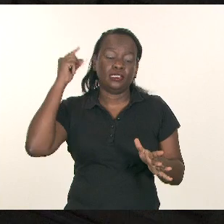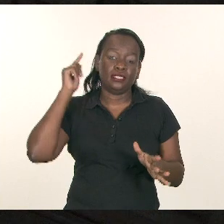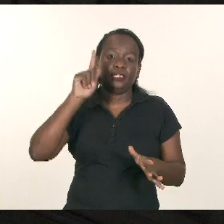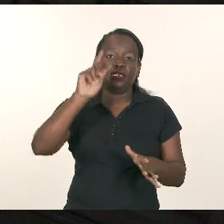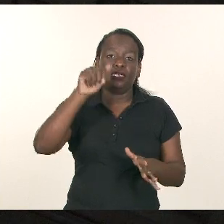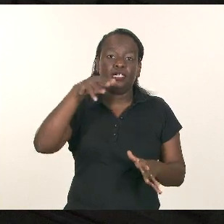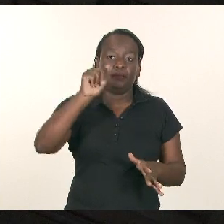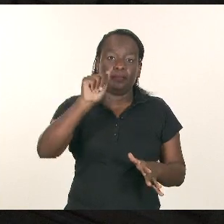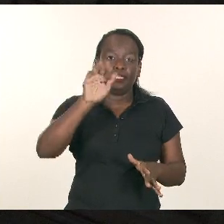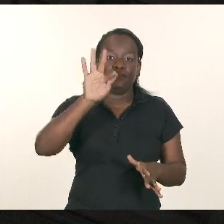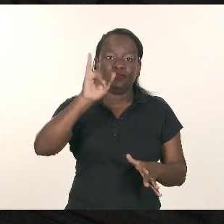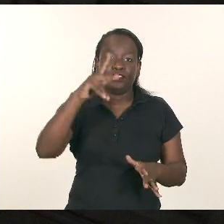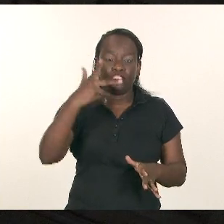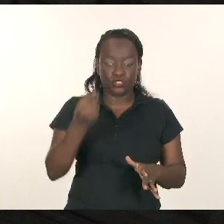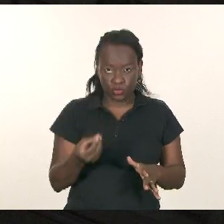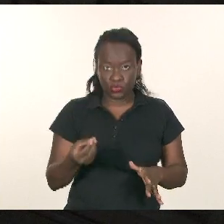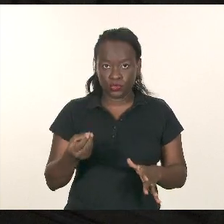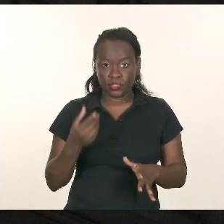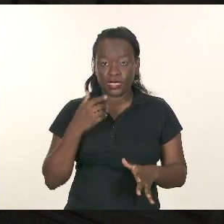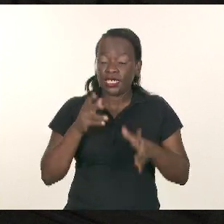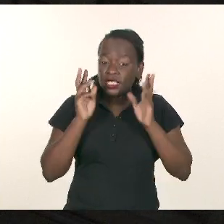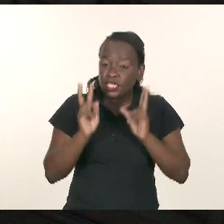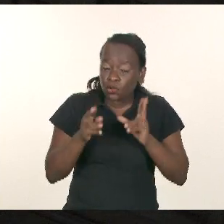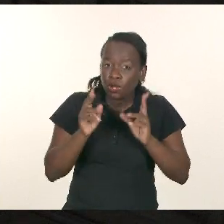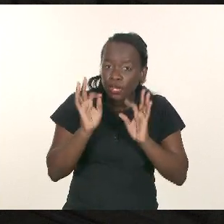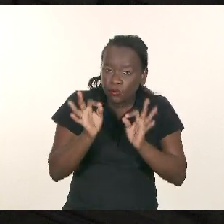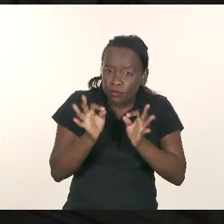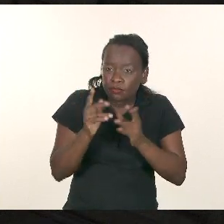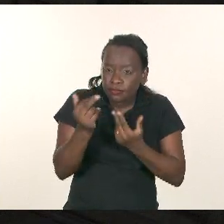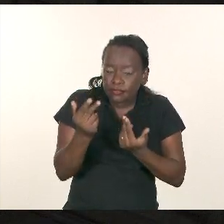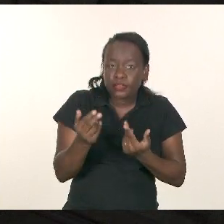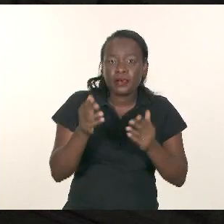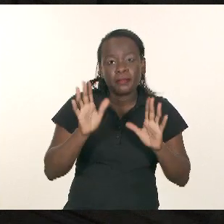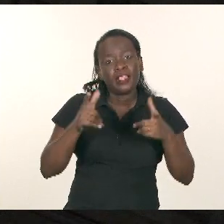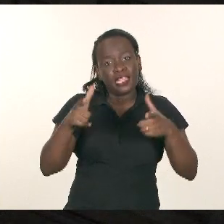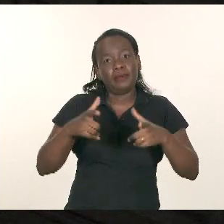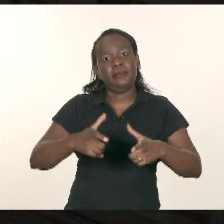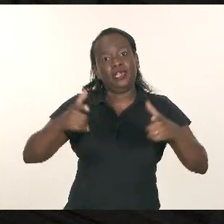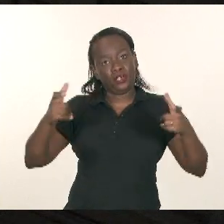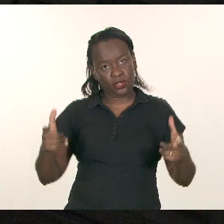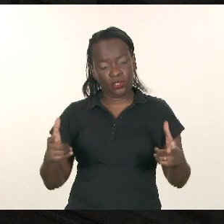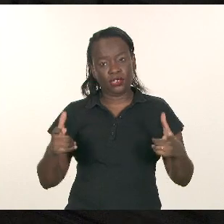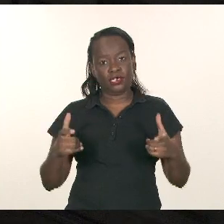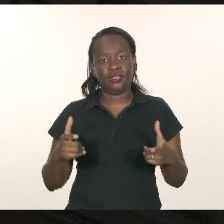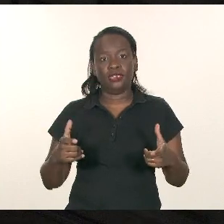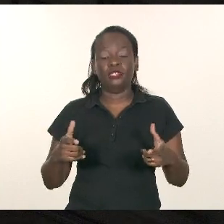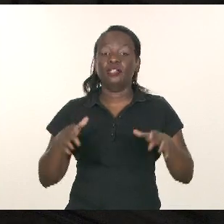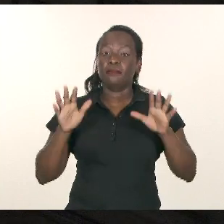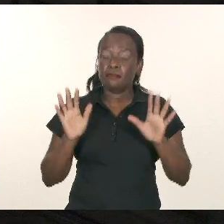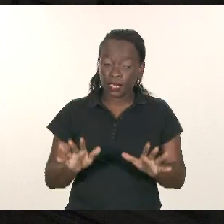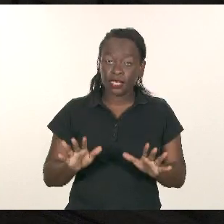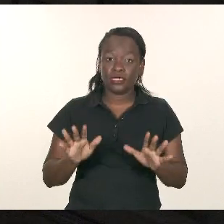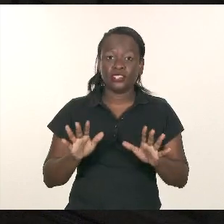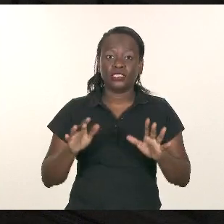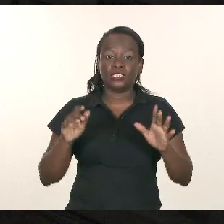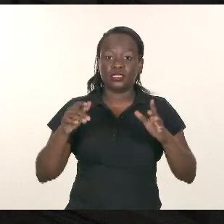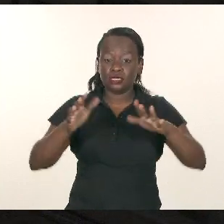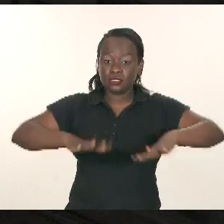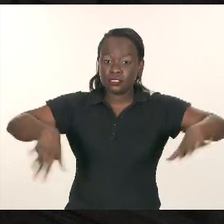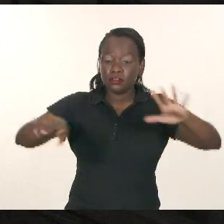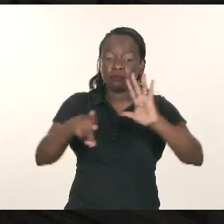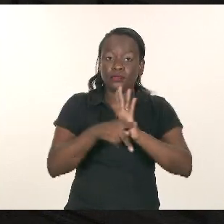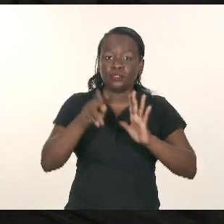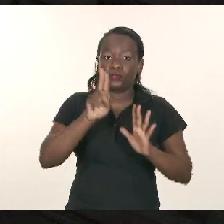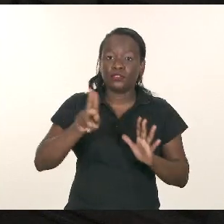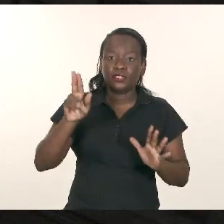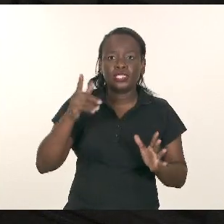Filho. Exatamente esse desenho, só que o espaço lá é maior, mas assim, é um campus universitário,